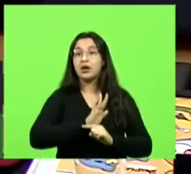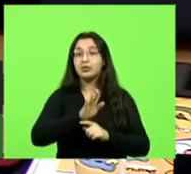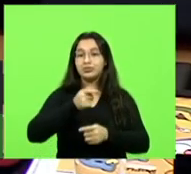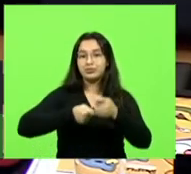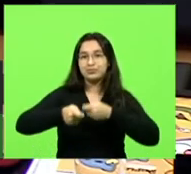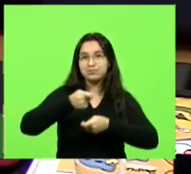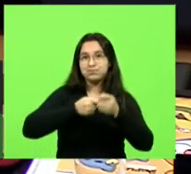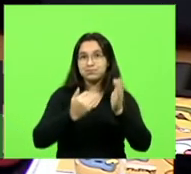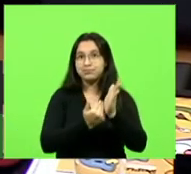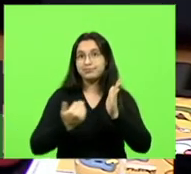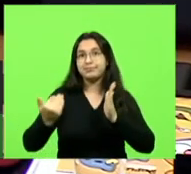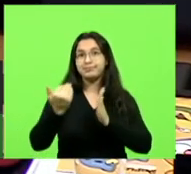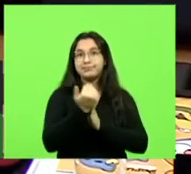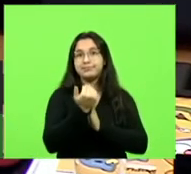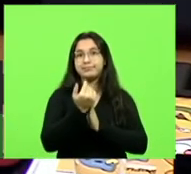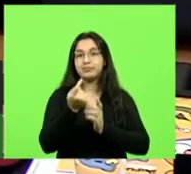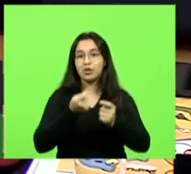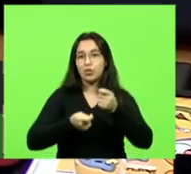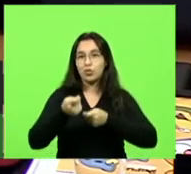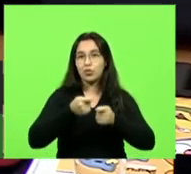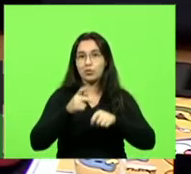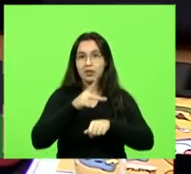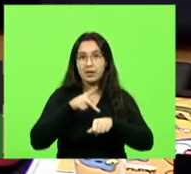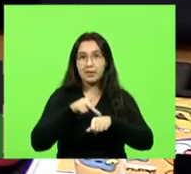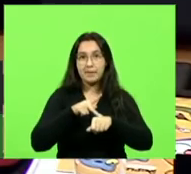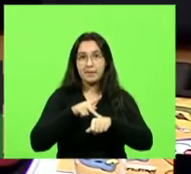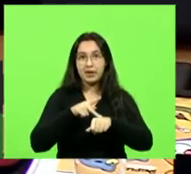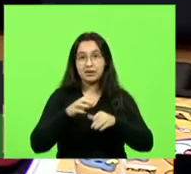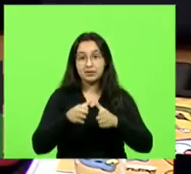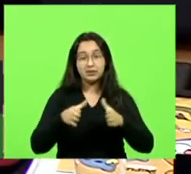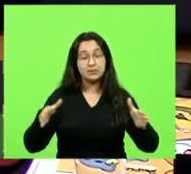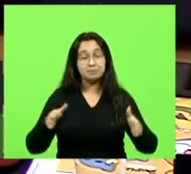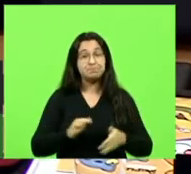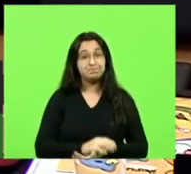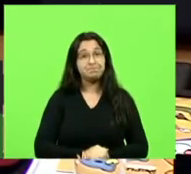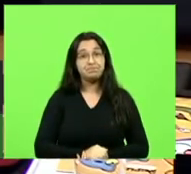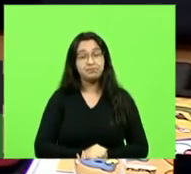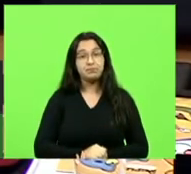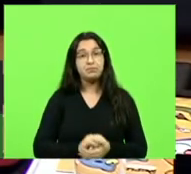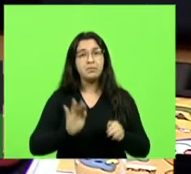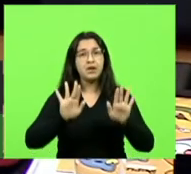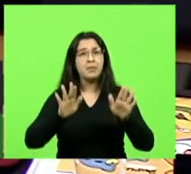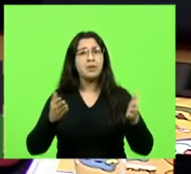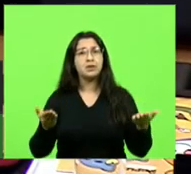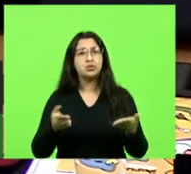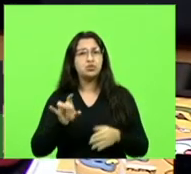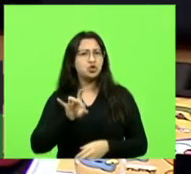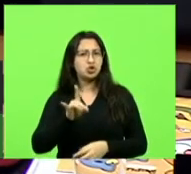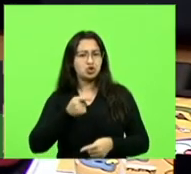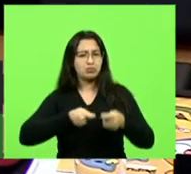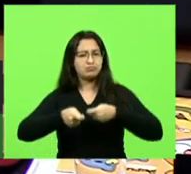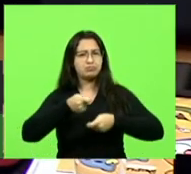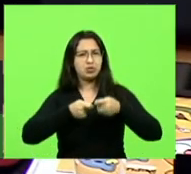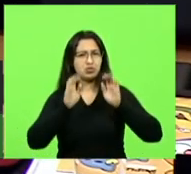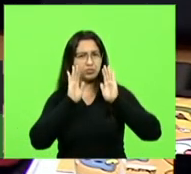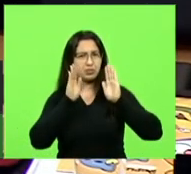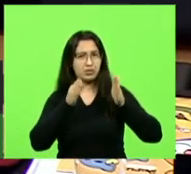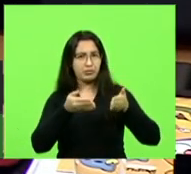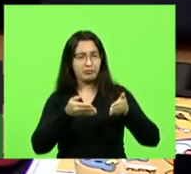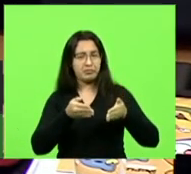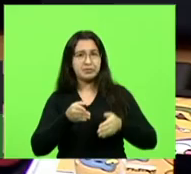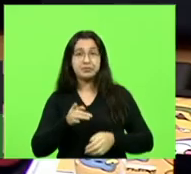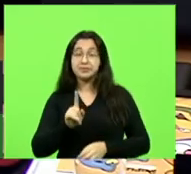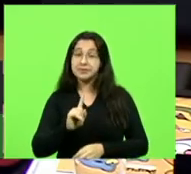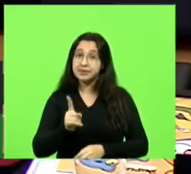do país cresce. Mas hoje não se trata de fazer somente a economia girar.